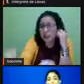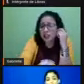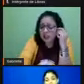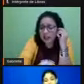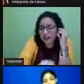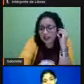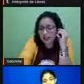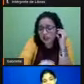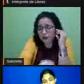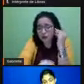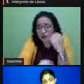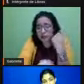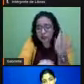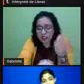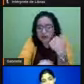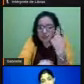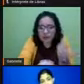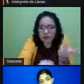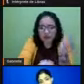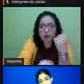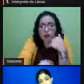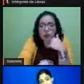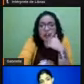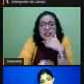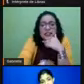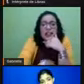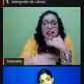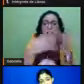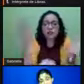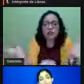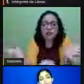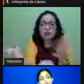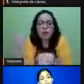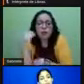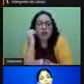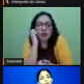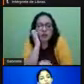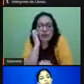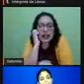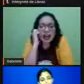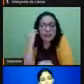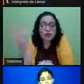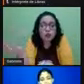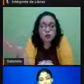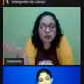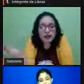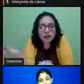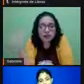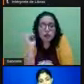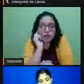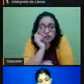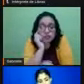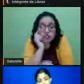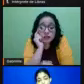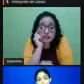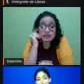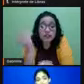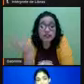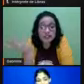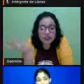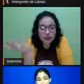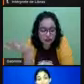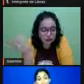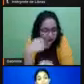basicamente, da tese do professor Enio Grif, que a gente já mencionou, né? E as informações sobre união familiar do trabalho de conclusão de